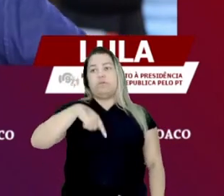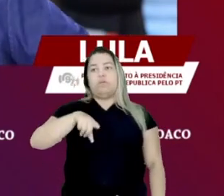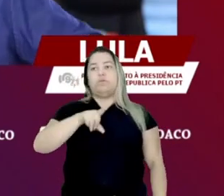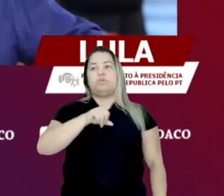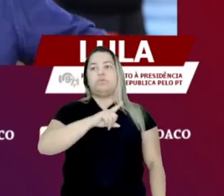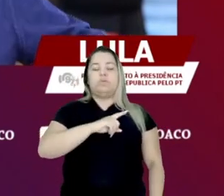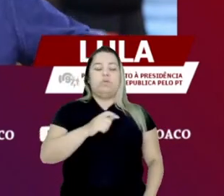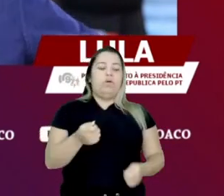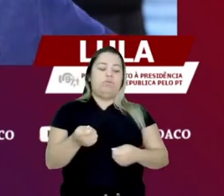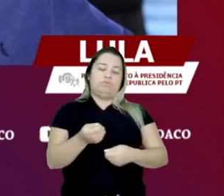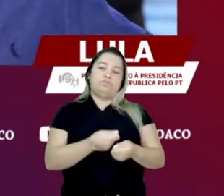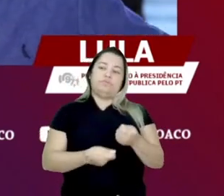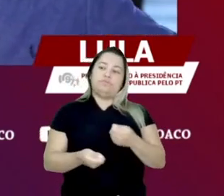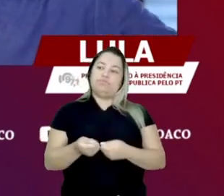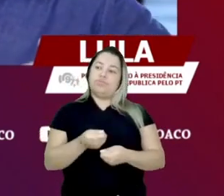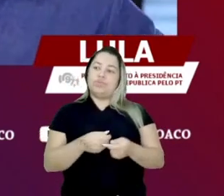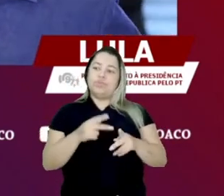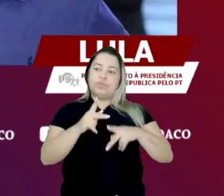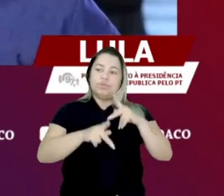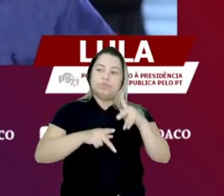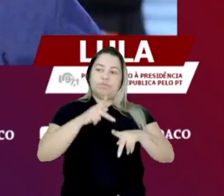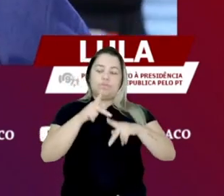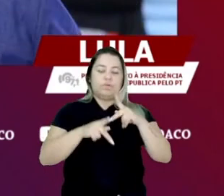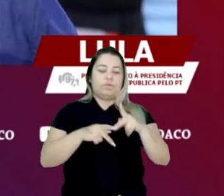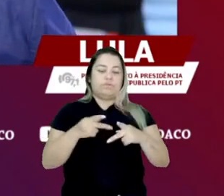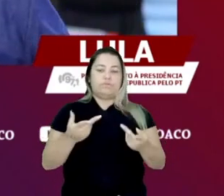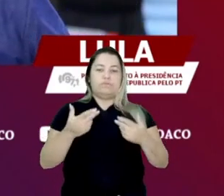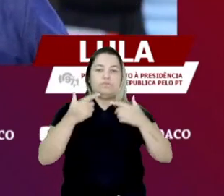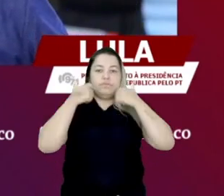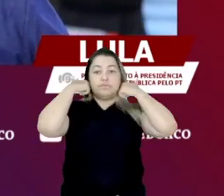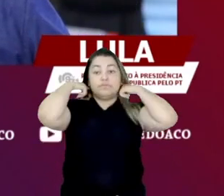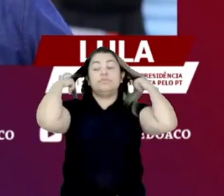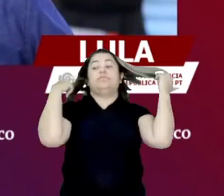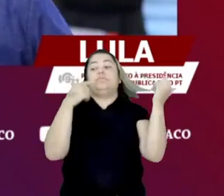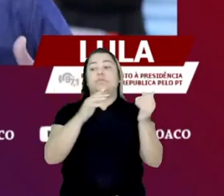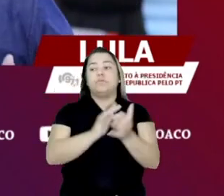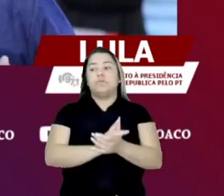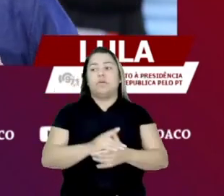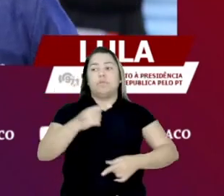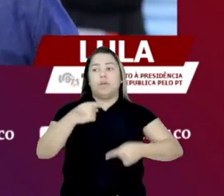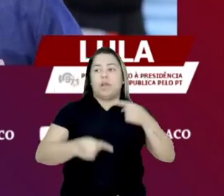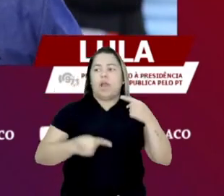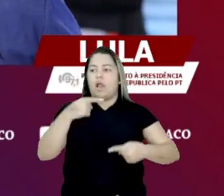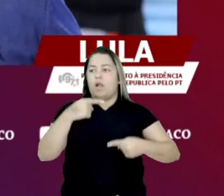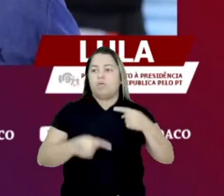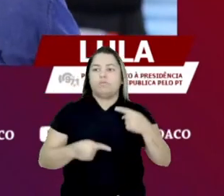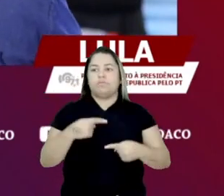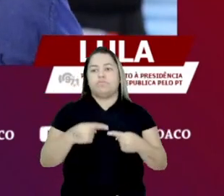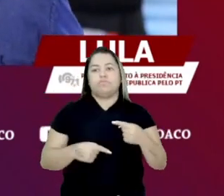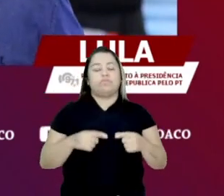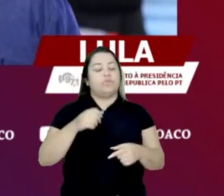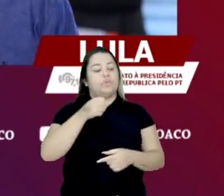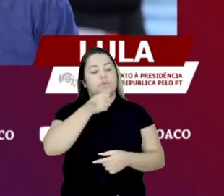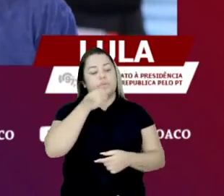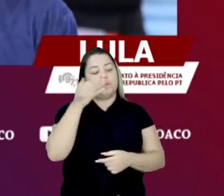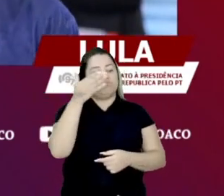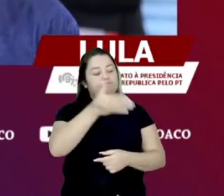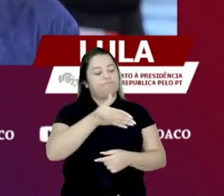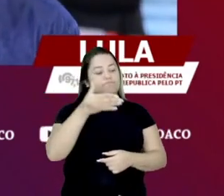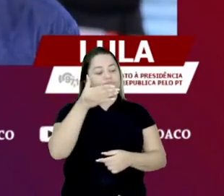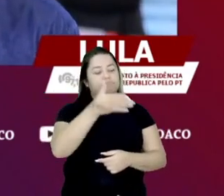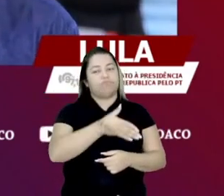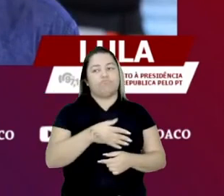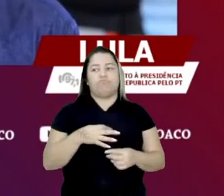os caras da Globo, que vai participar os caras da Record. Nós não queremos uma regulação que interessa ao presidente. A regulação tem